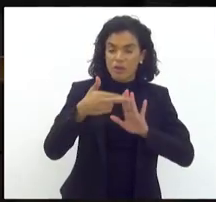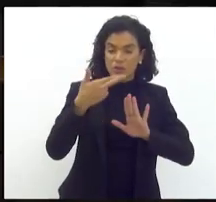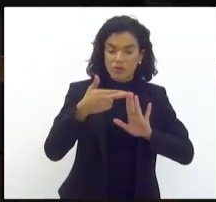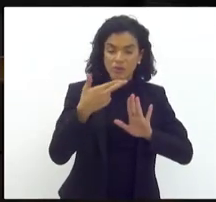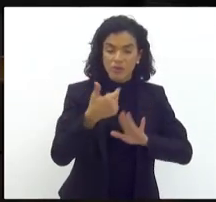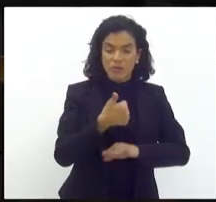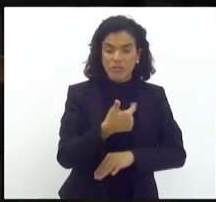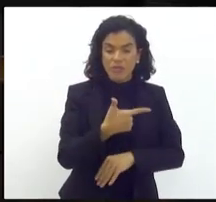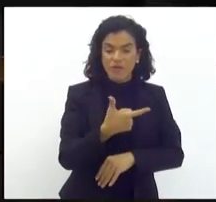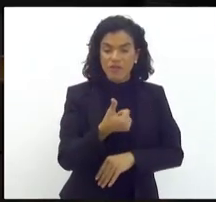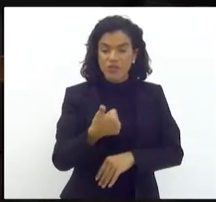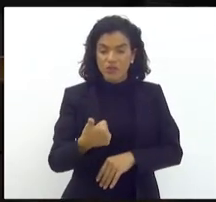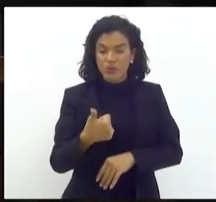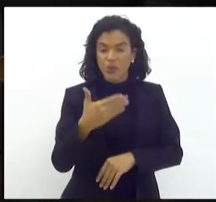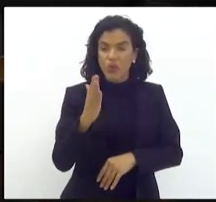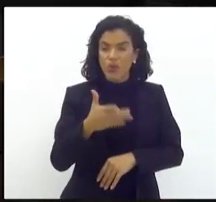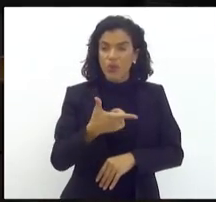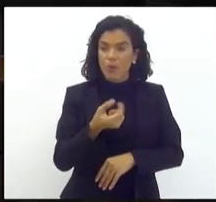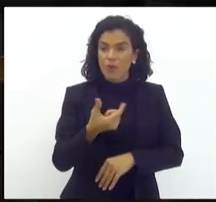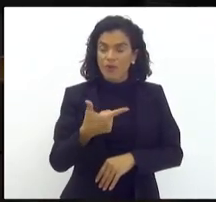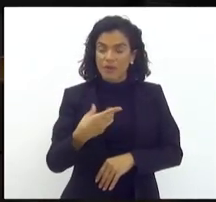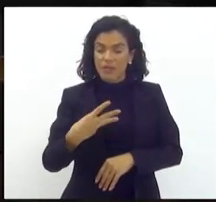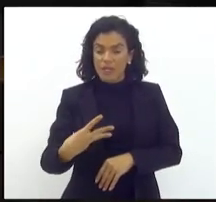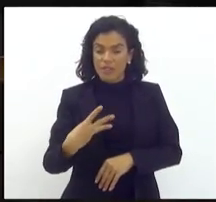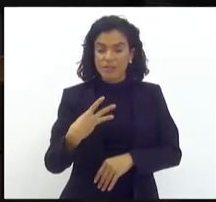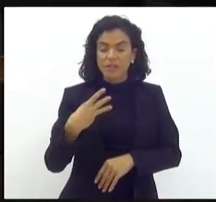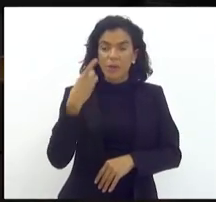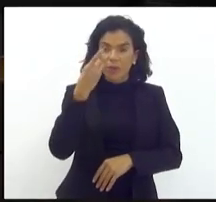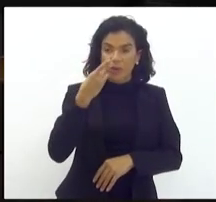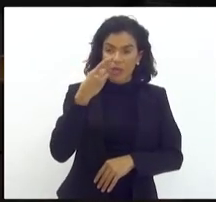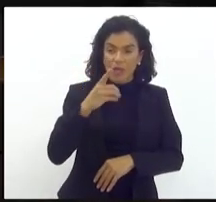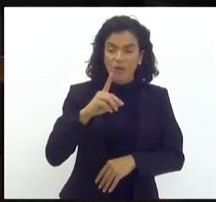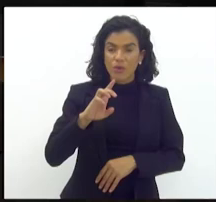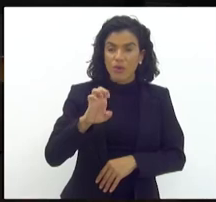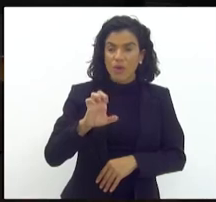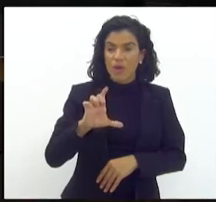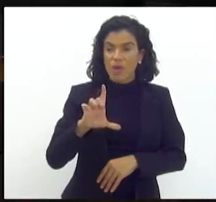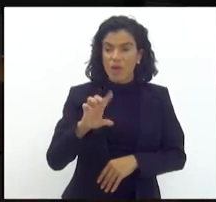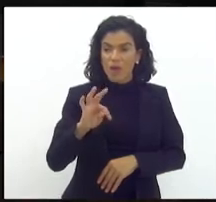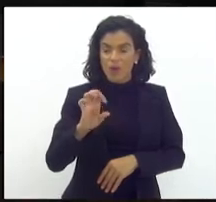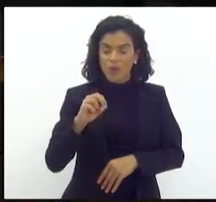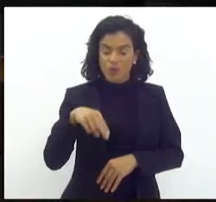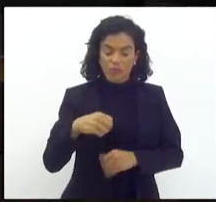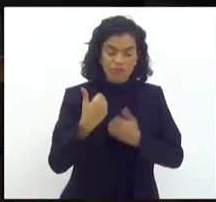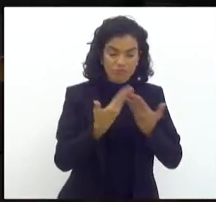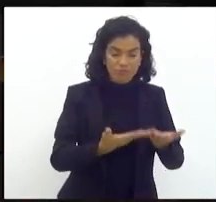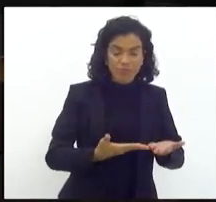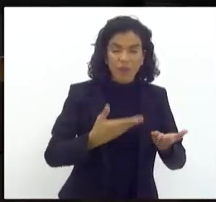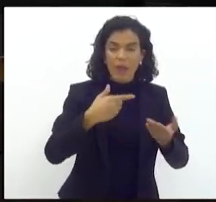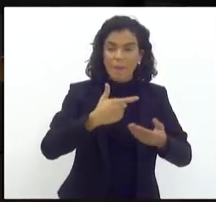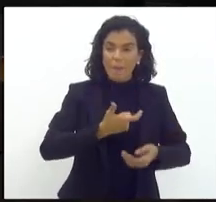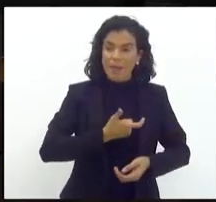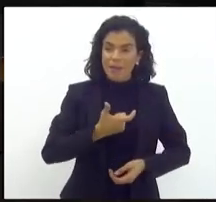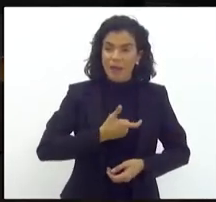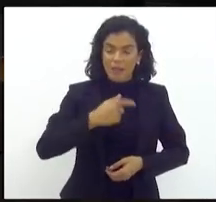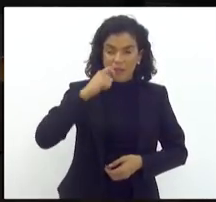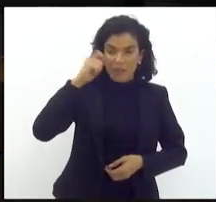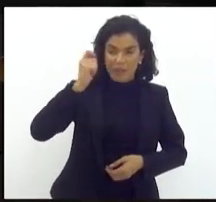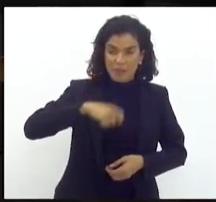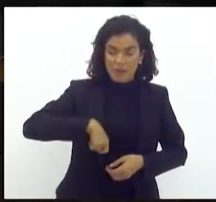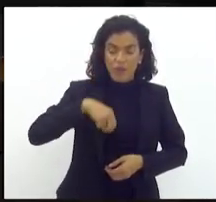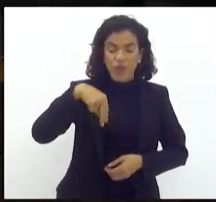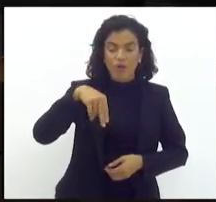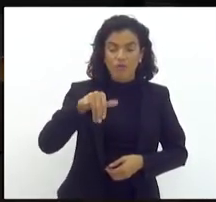121 em 2023 de autoria Deputado Elton Cristo que concede a medalha Tiradentes o atual prefeito da cidade